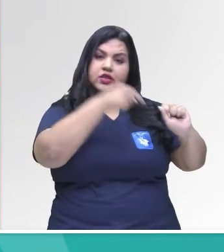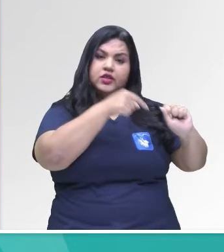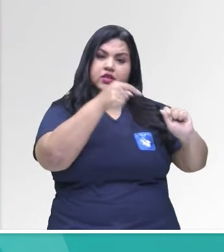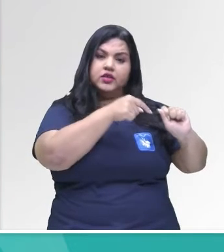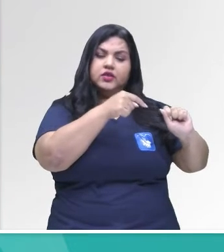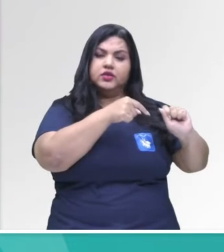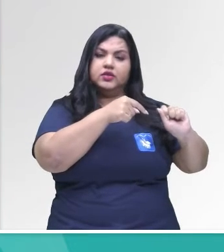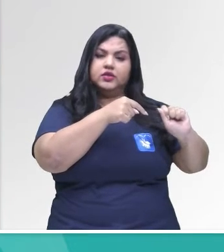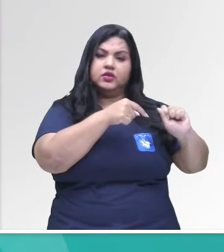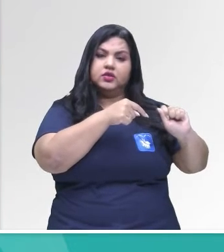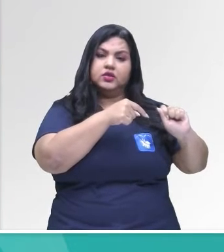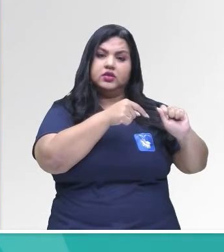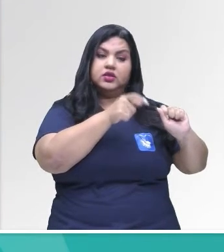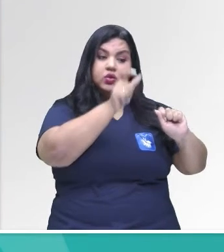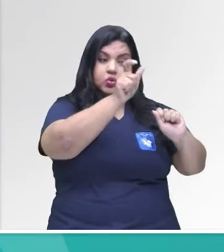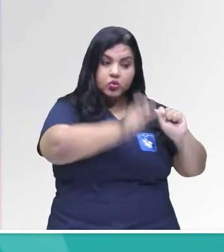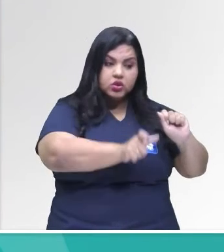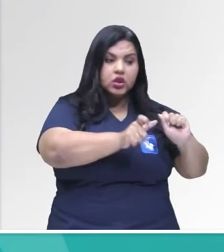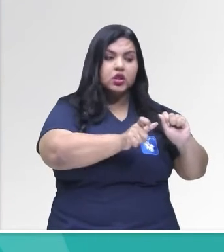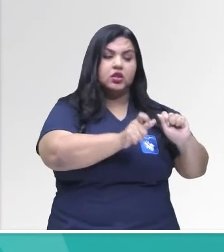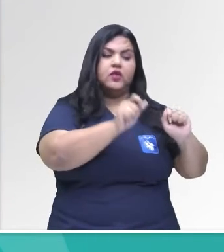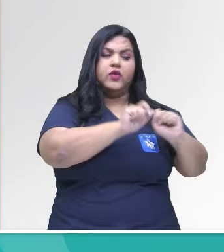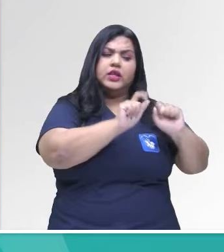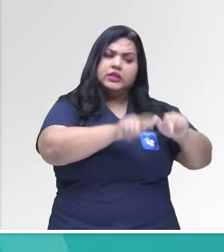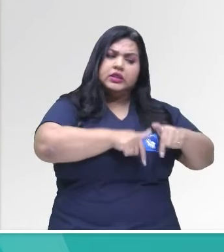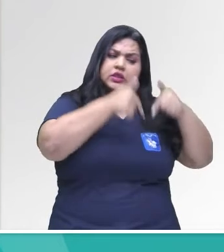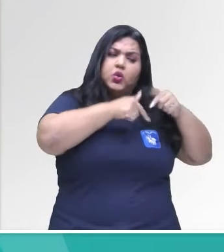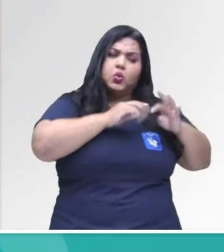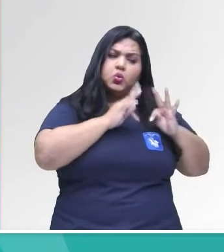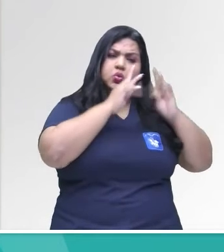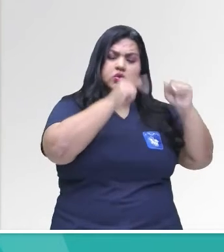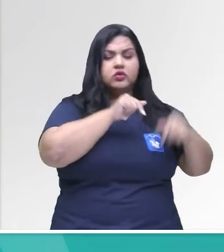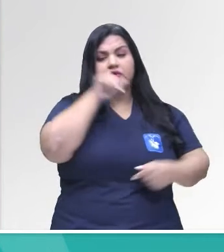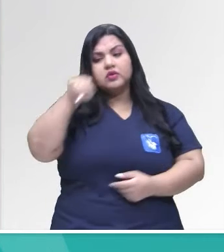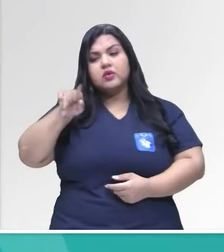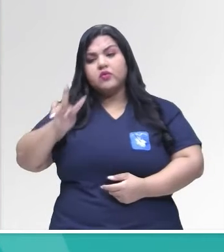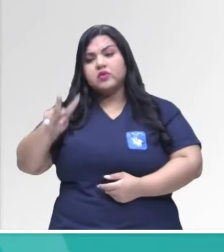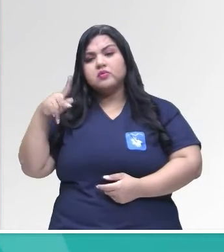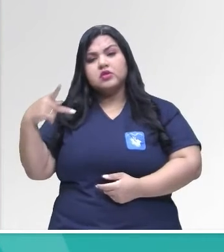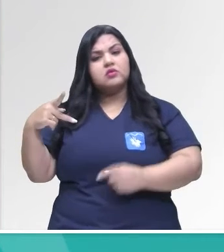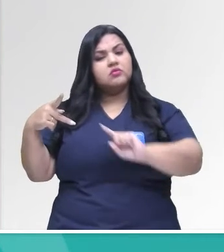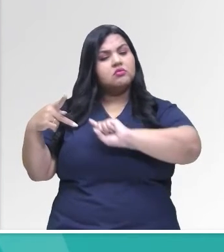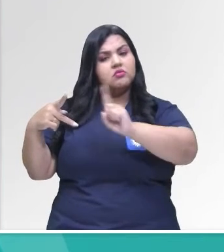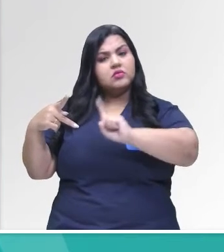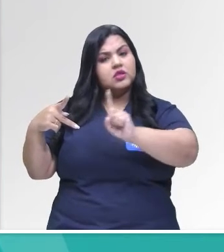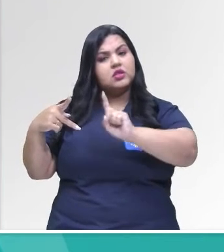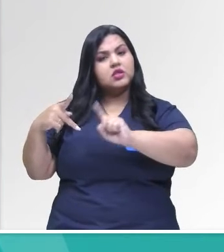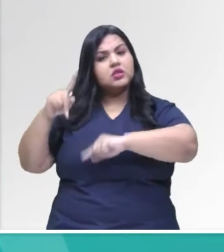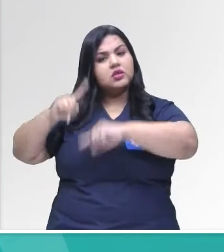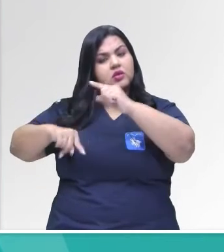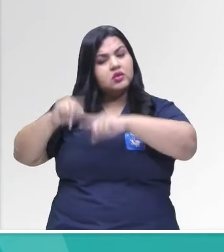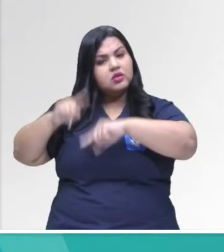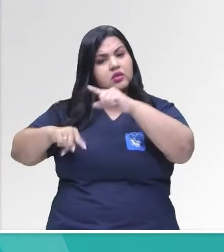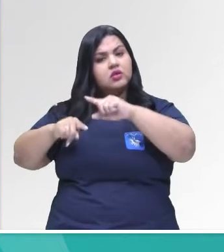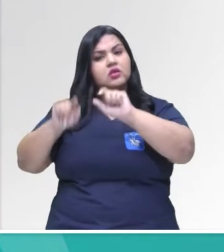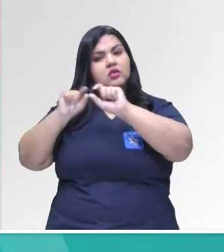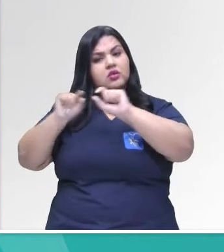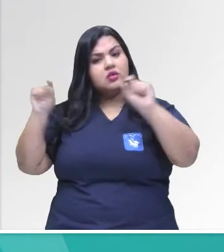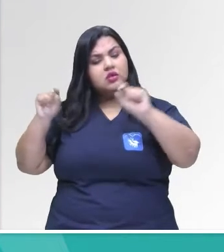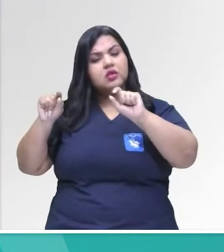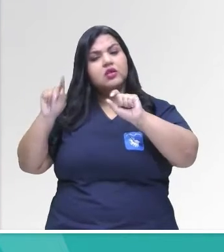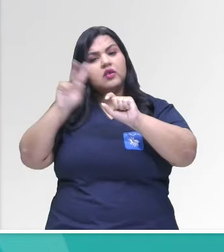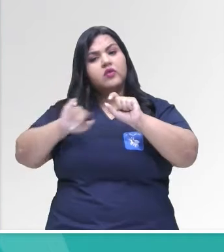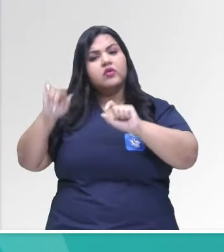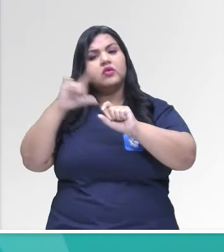ativa o sujeito pratica todas as ações e na voz passiva não. O objeto da minha oração que vai